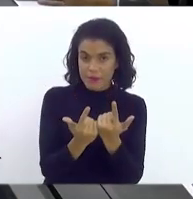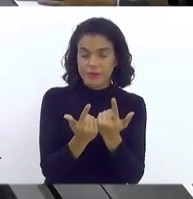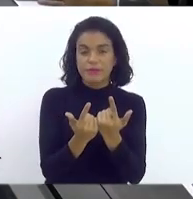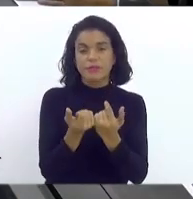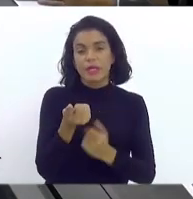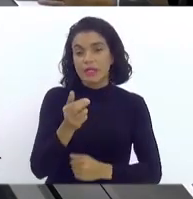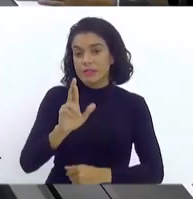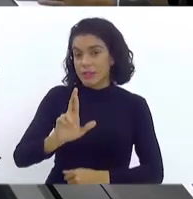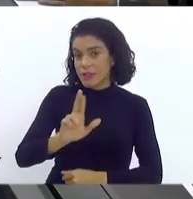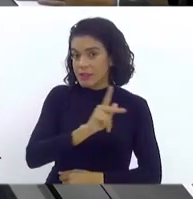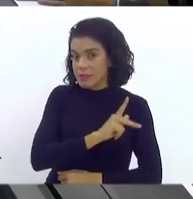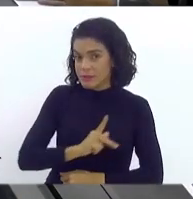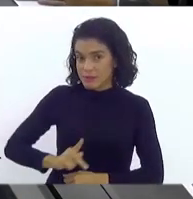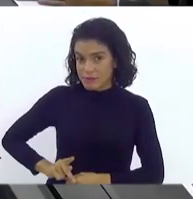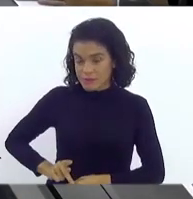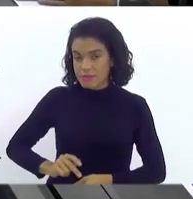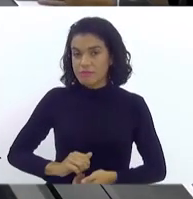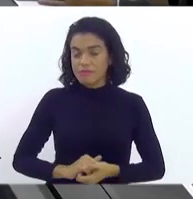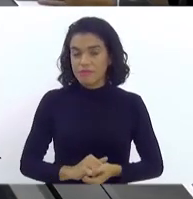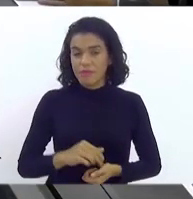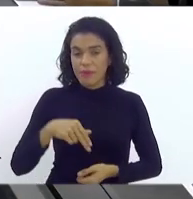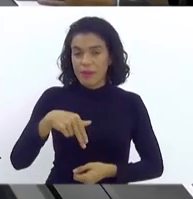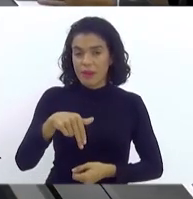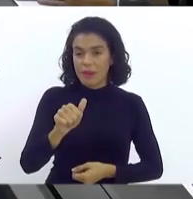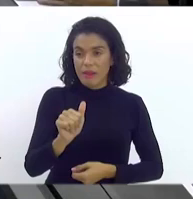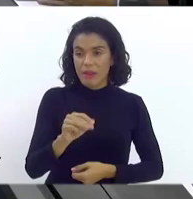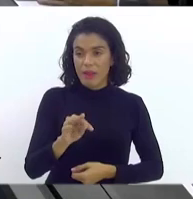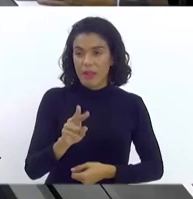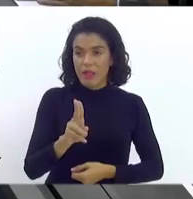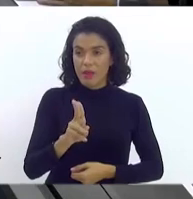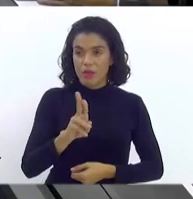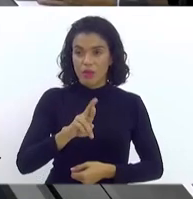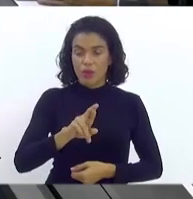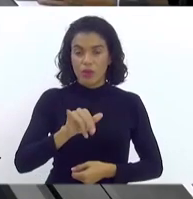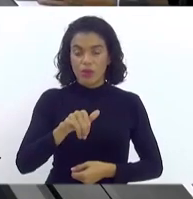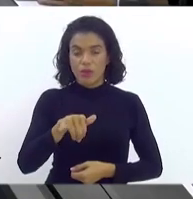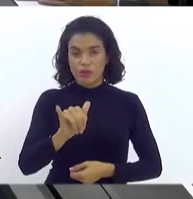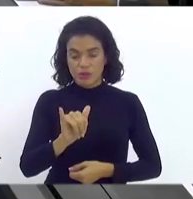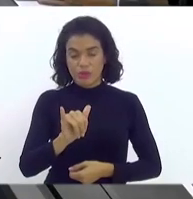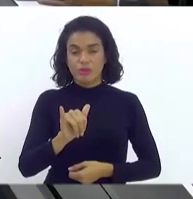a senhora presidente da Natuge, senhora Kátia.